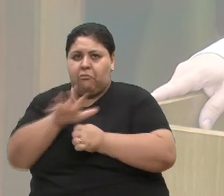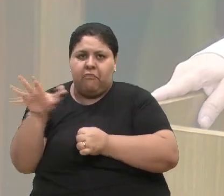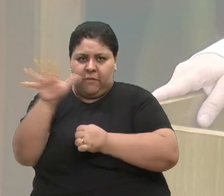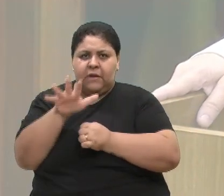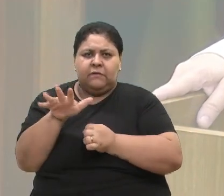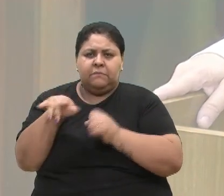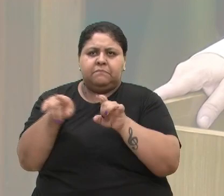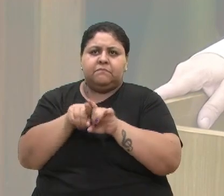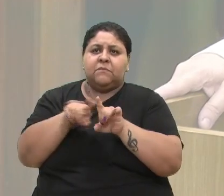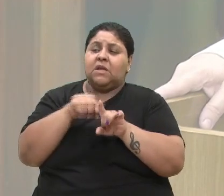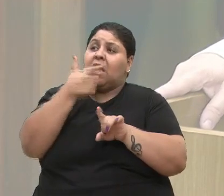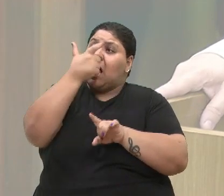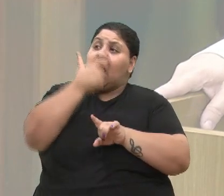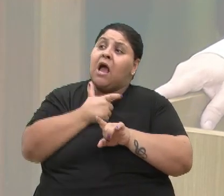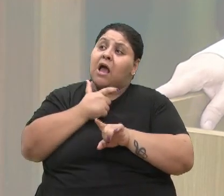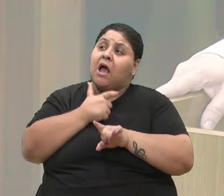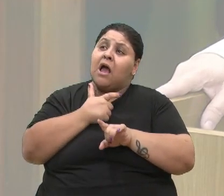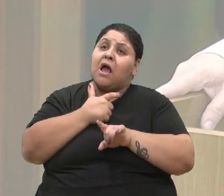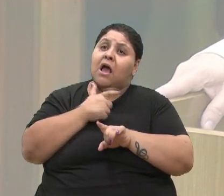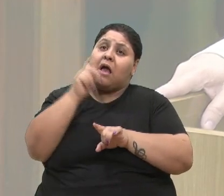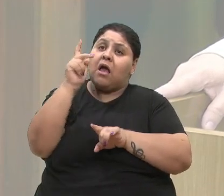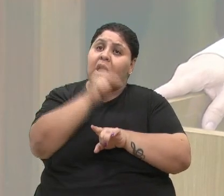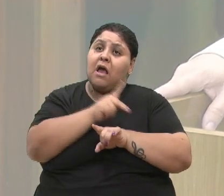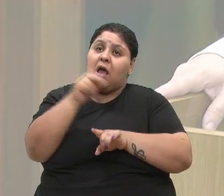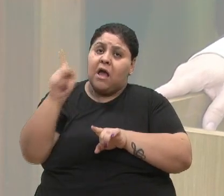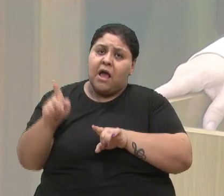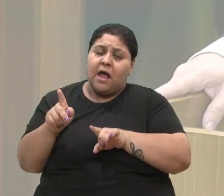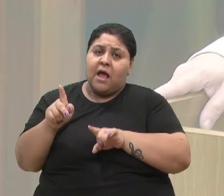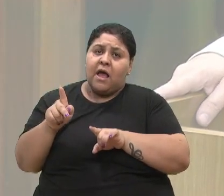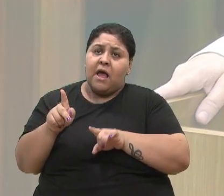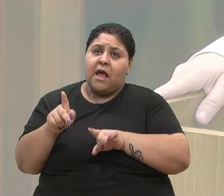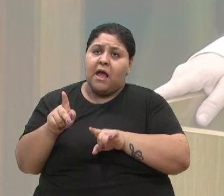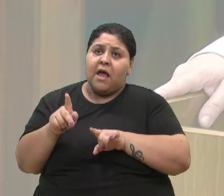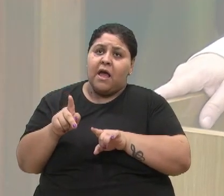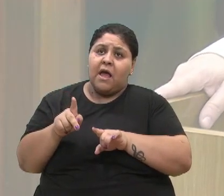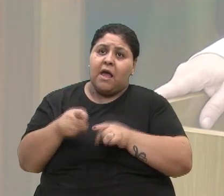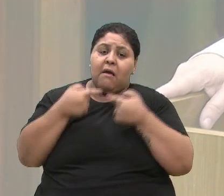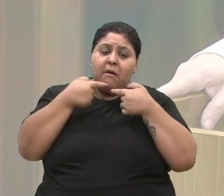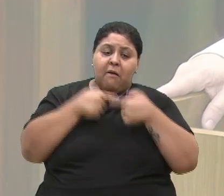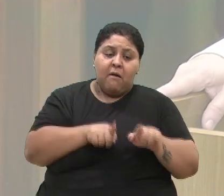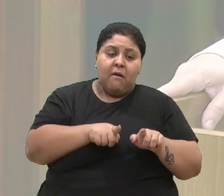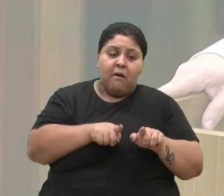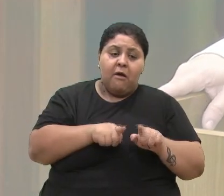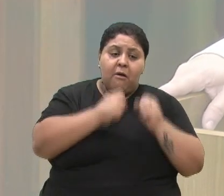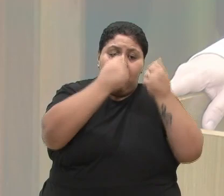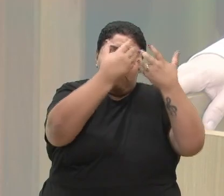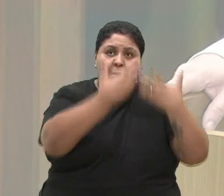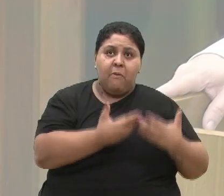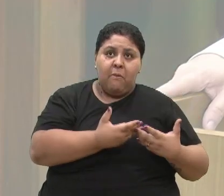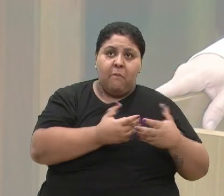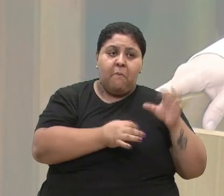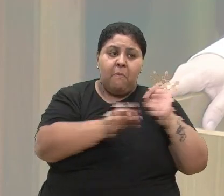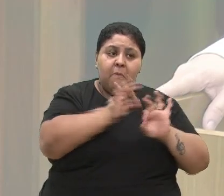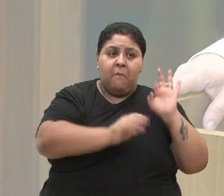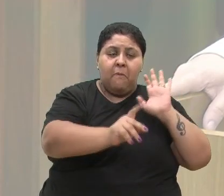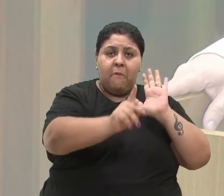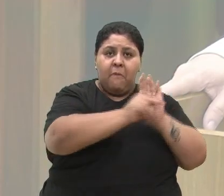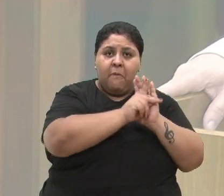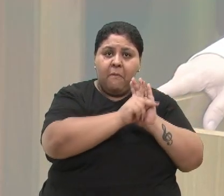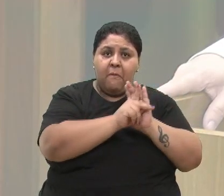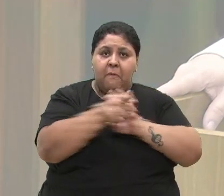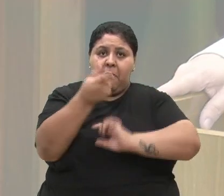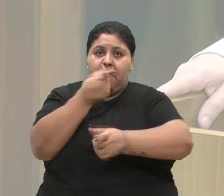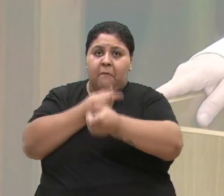brasileiro, eu achei que eu ia lecionar a cadeira Moedas e Bancos. E ele me lançou um desafio para lecionar projetos e